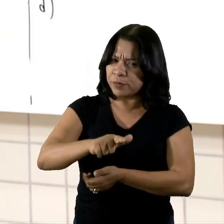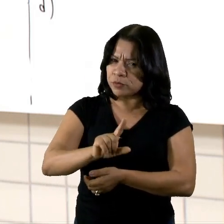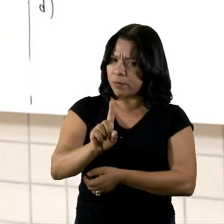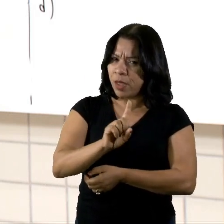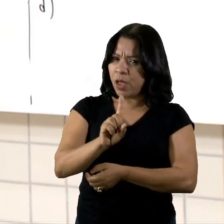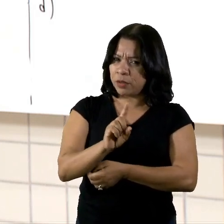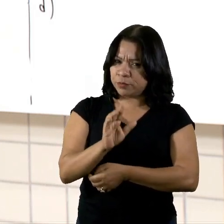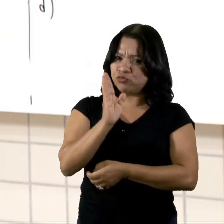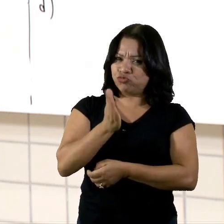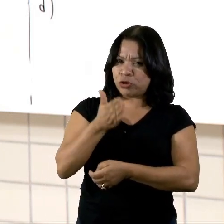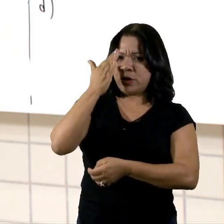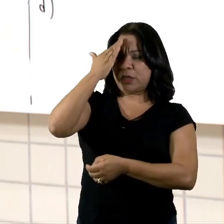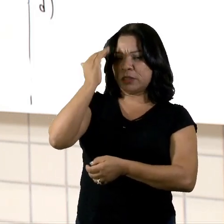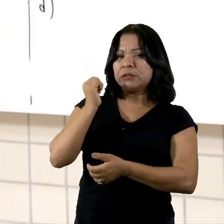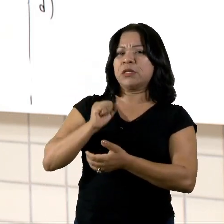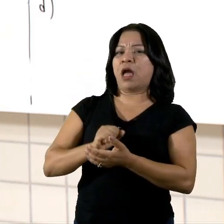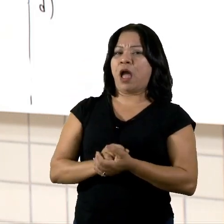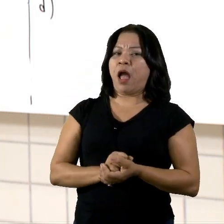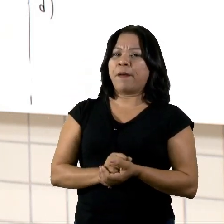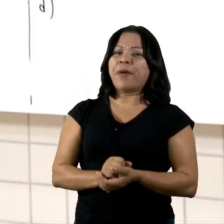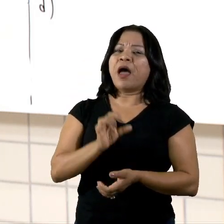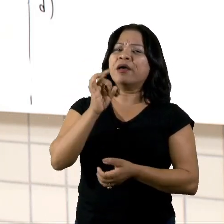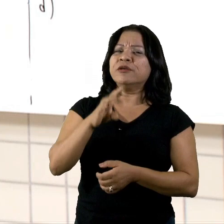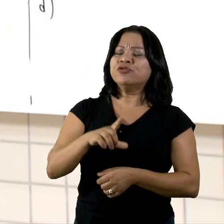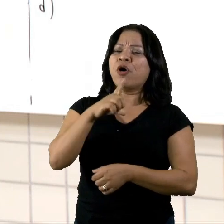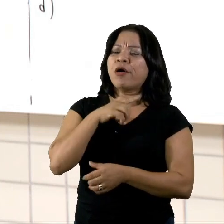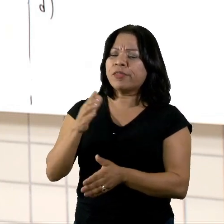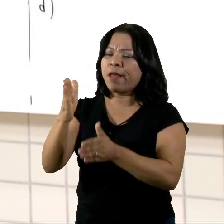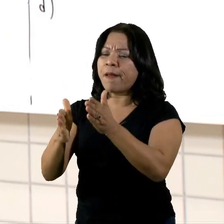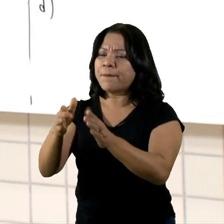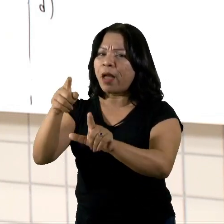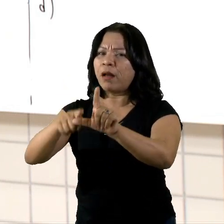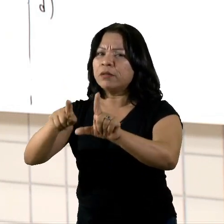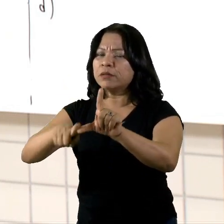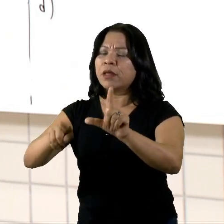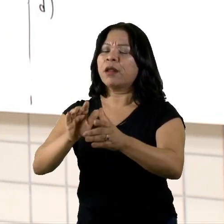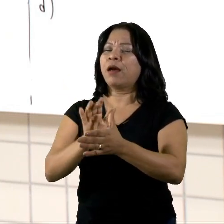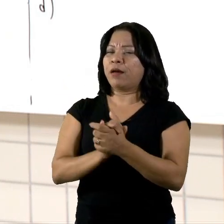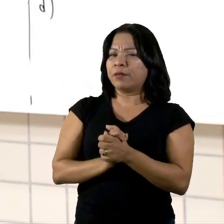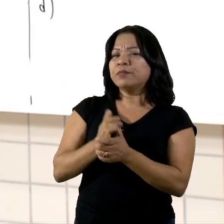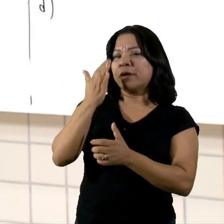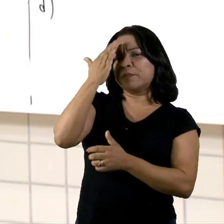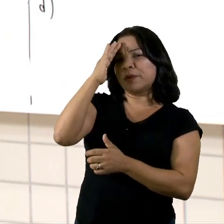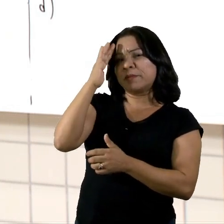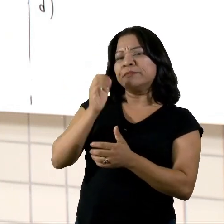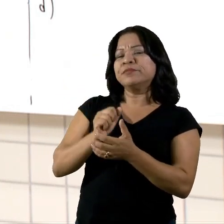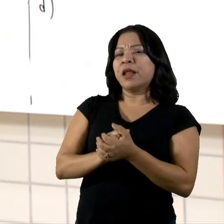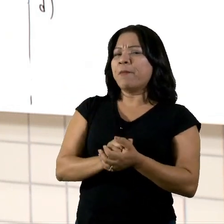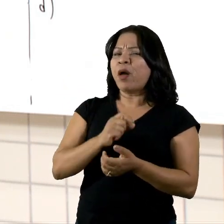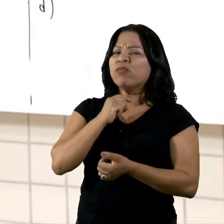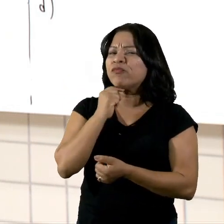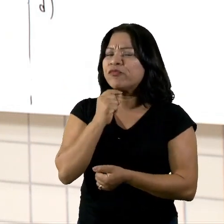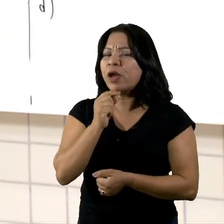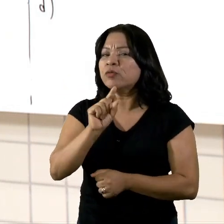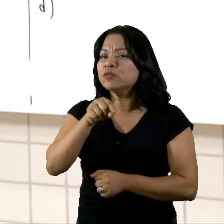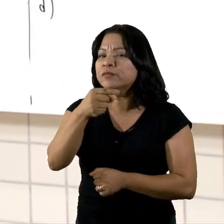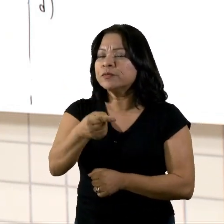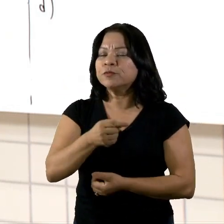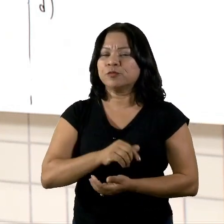a gente já ficar sabendo. Olha, só tem parte literal? Ah, então o coeficiente numérico é 1. Tá ok? Para a gente não ficar com dúvidas